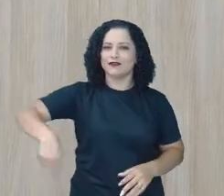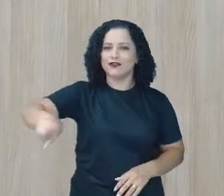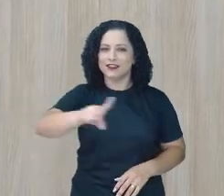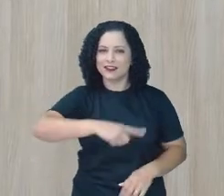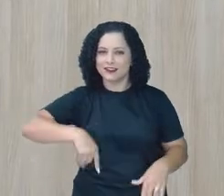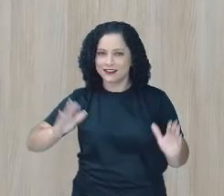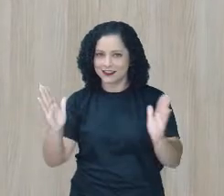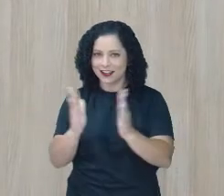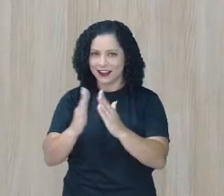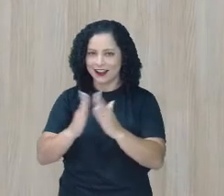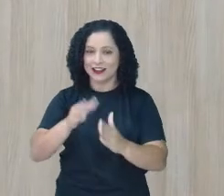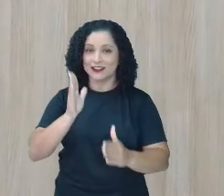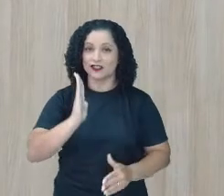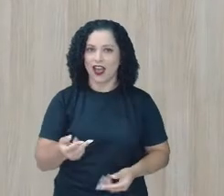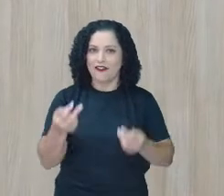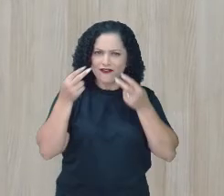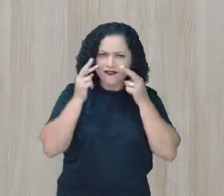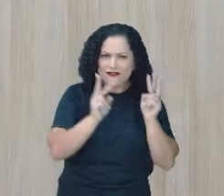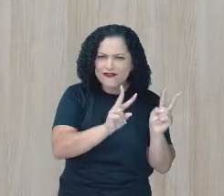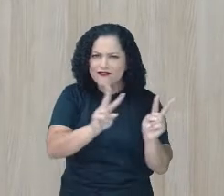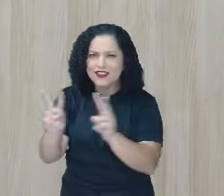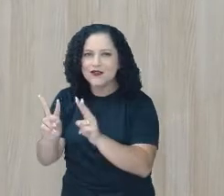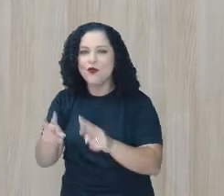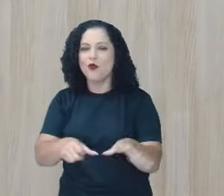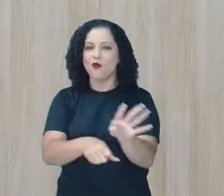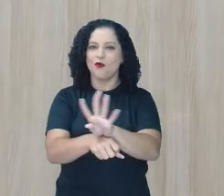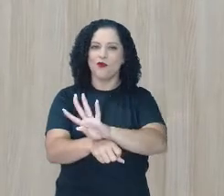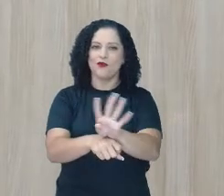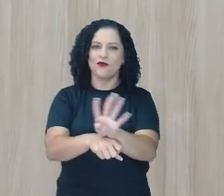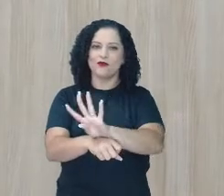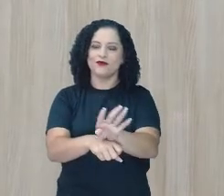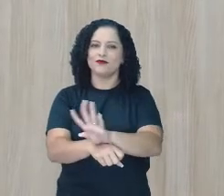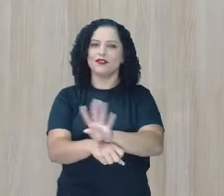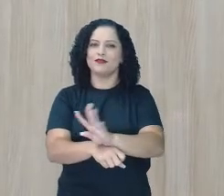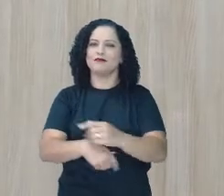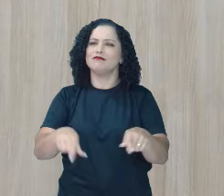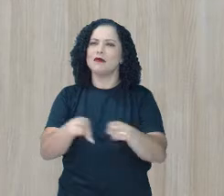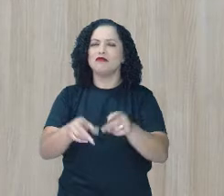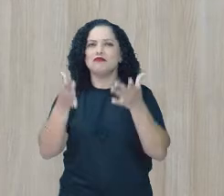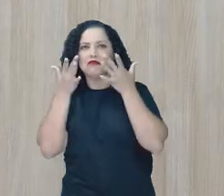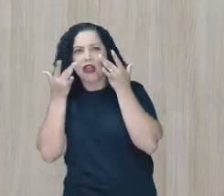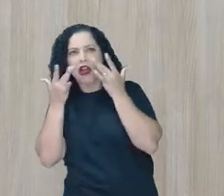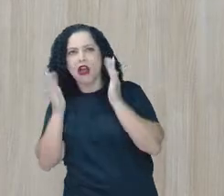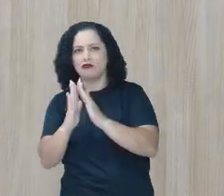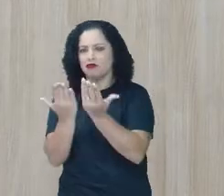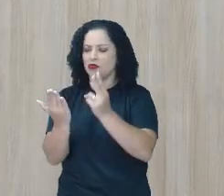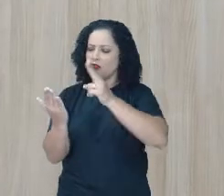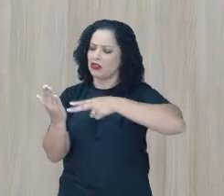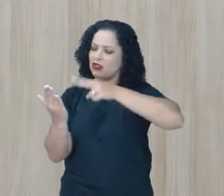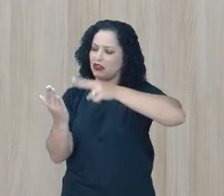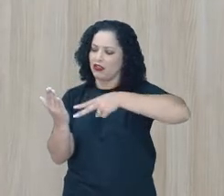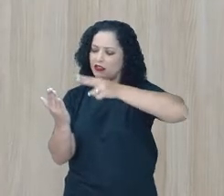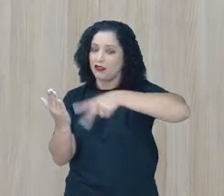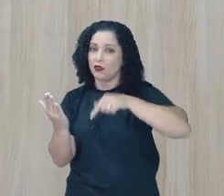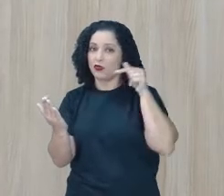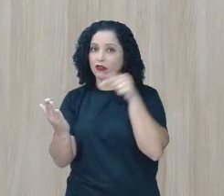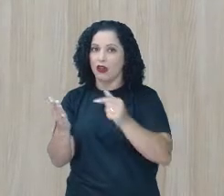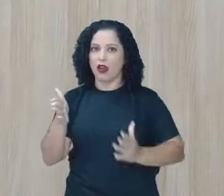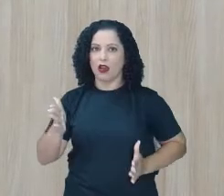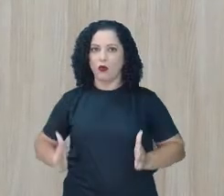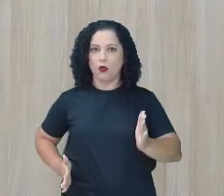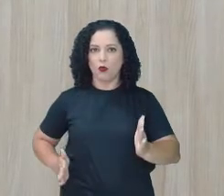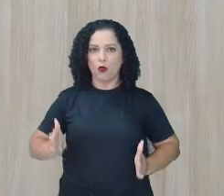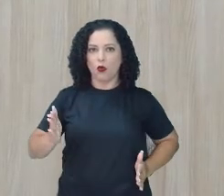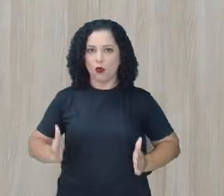casa já presenciou algum filme, alguma peça de teatro, algum livro em que os robôs